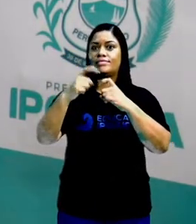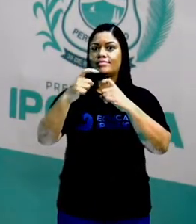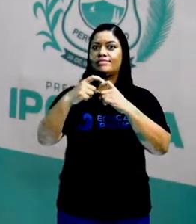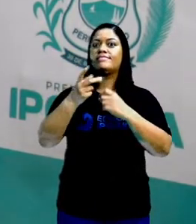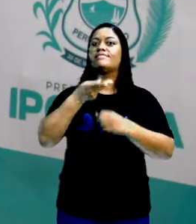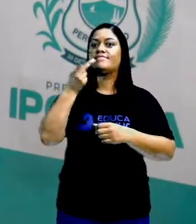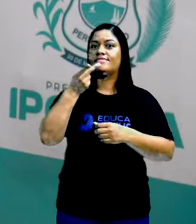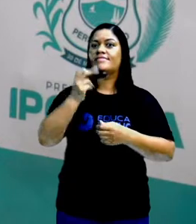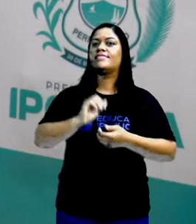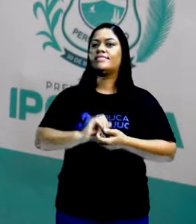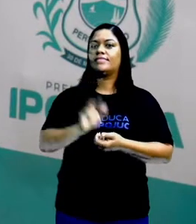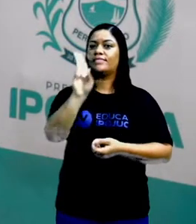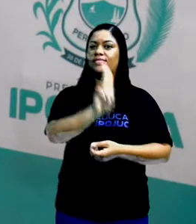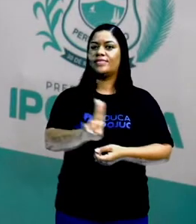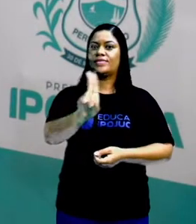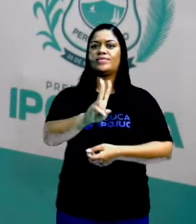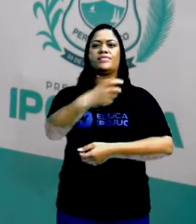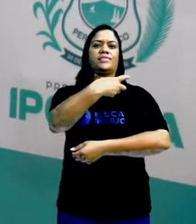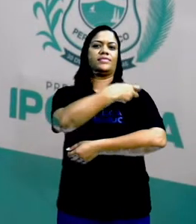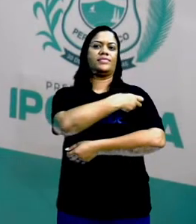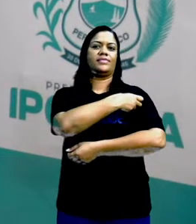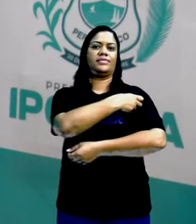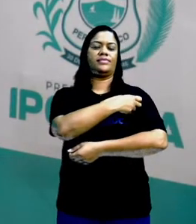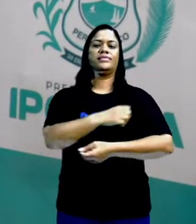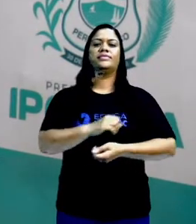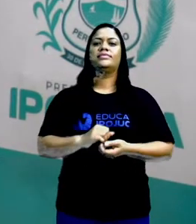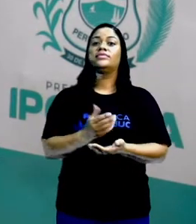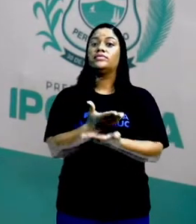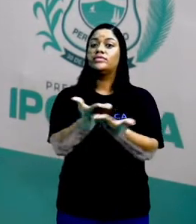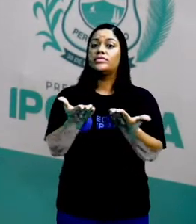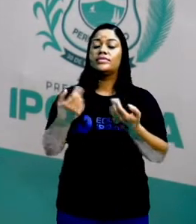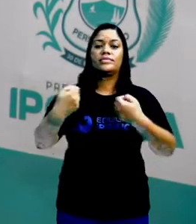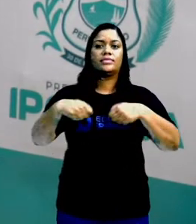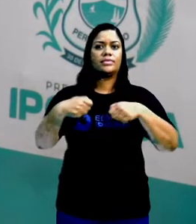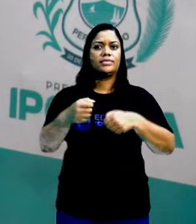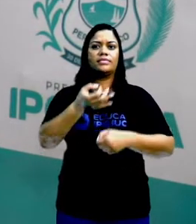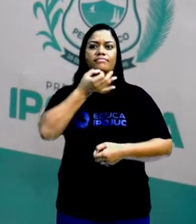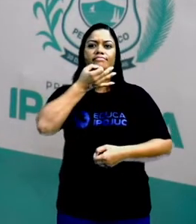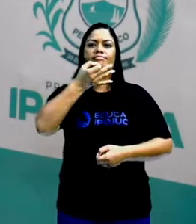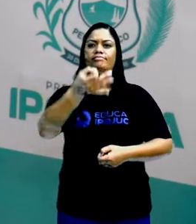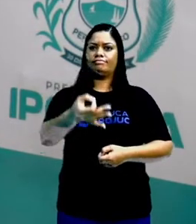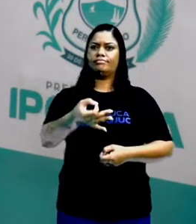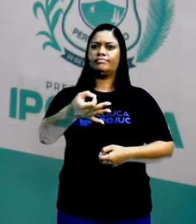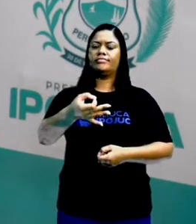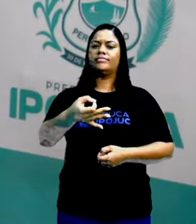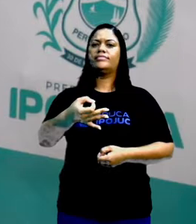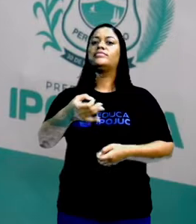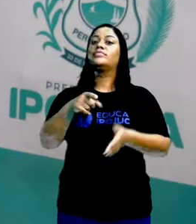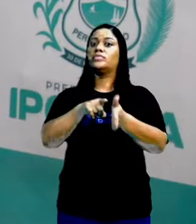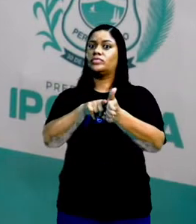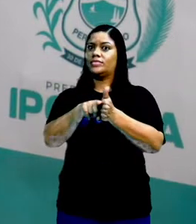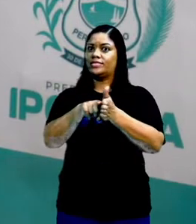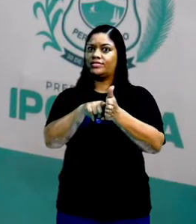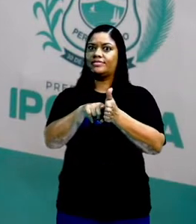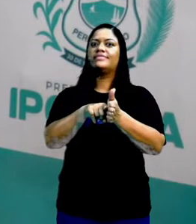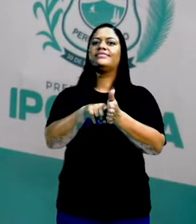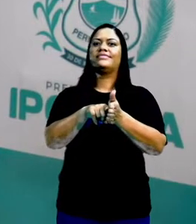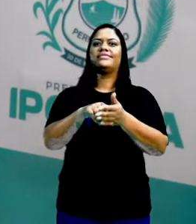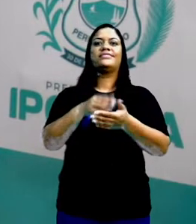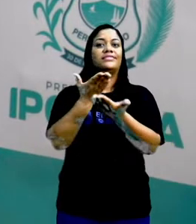médicos dizem sobre o uso da vacina? Então você precisa ter argumentos sólidos. E argumentos sólidos é